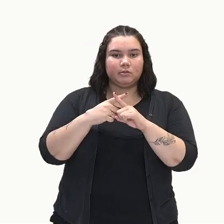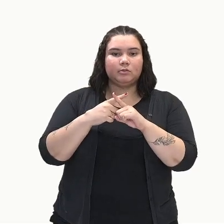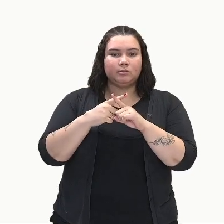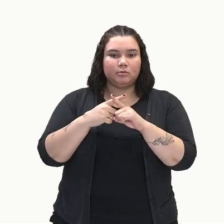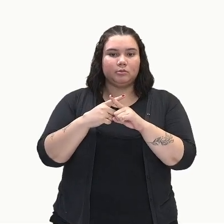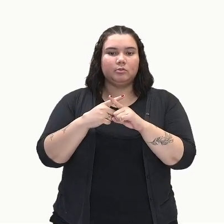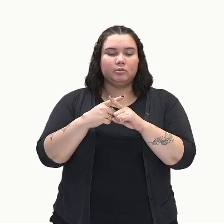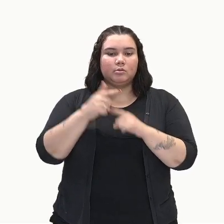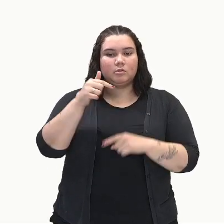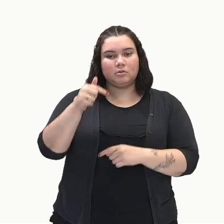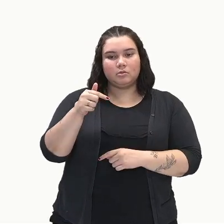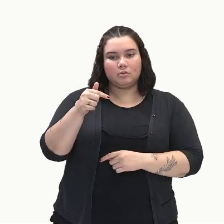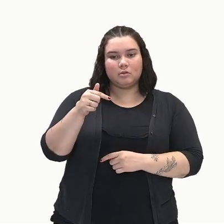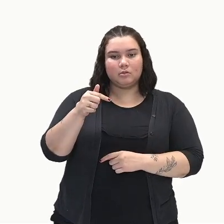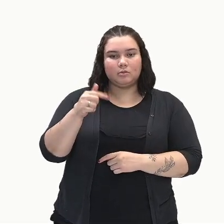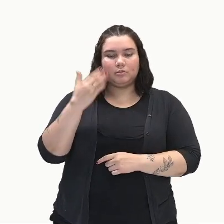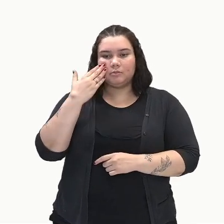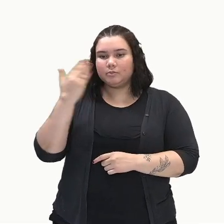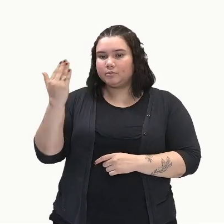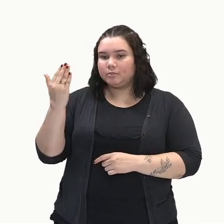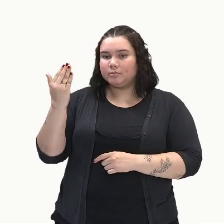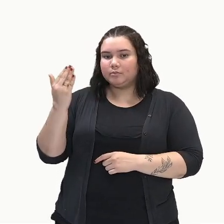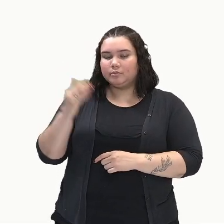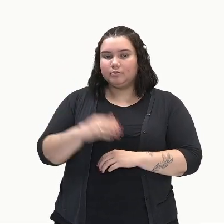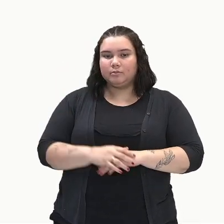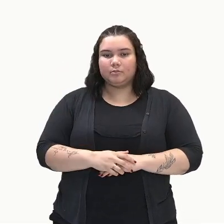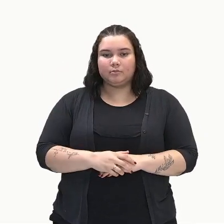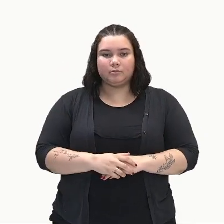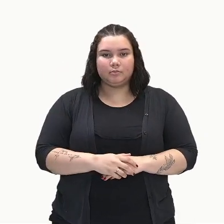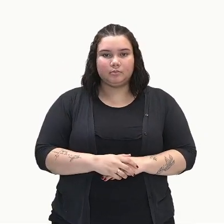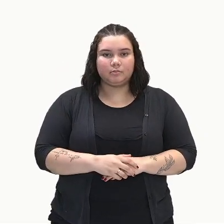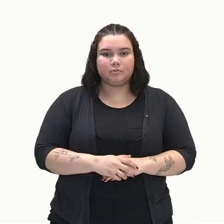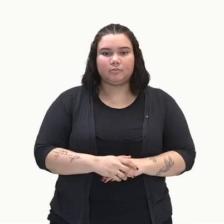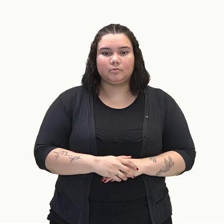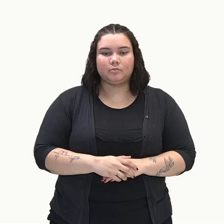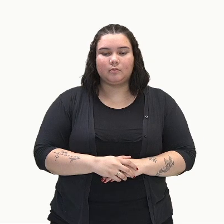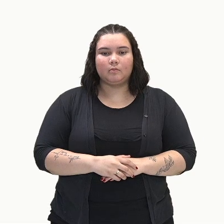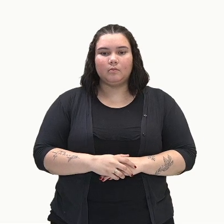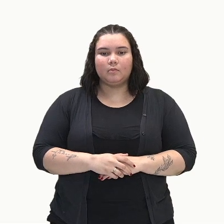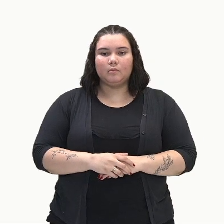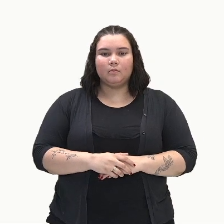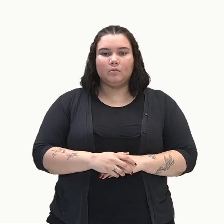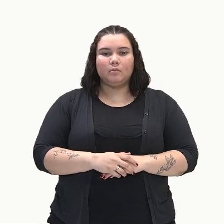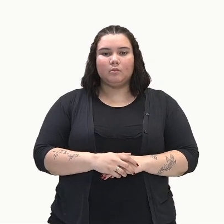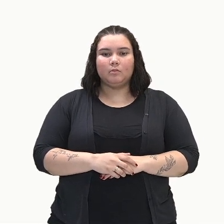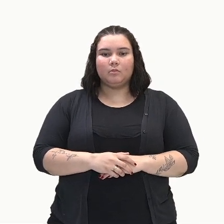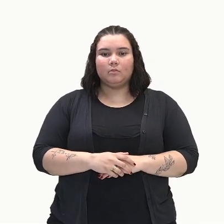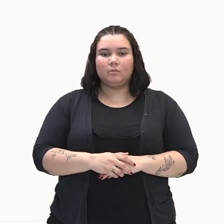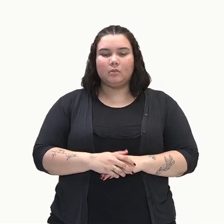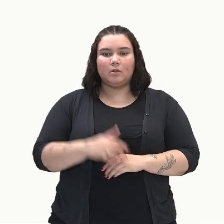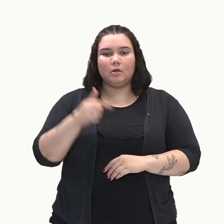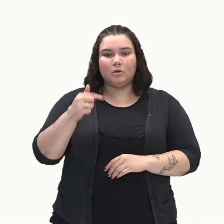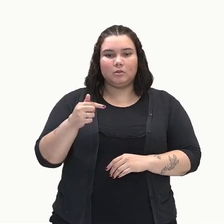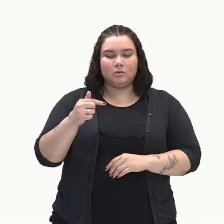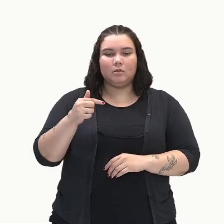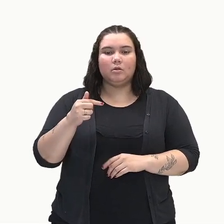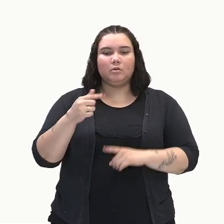vai ficar 21 vezes 7. 12 vezes 7, 14, né?